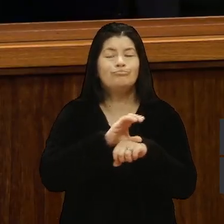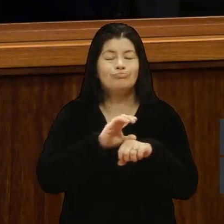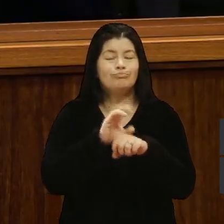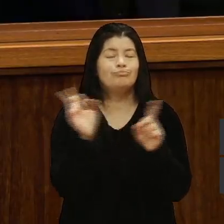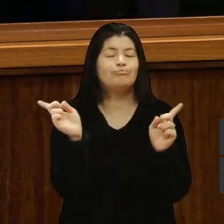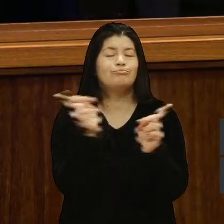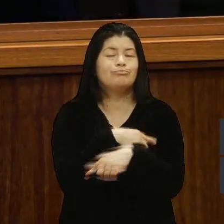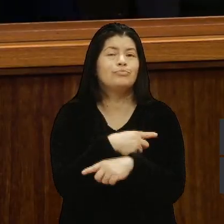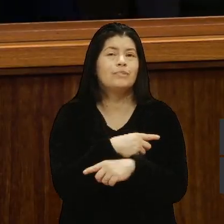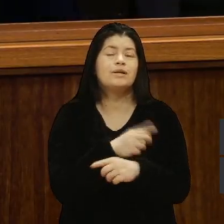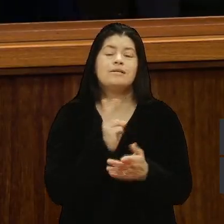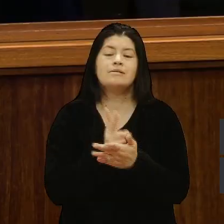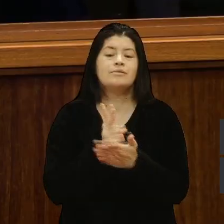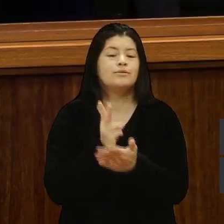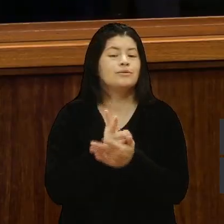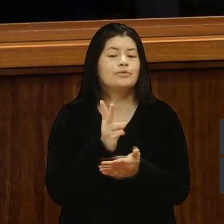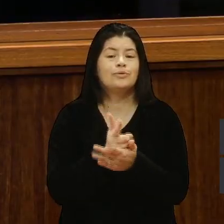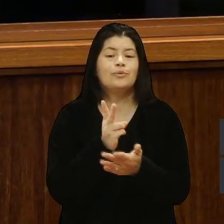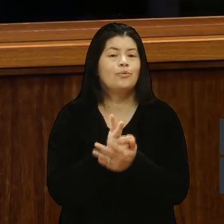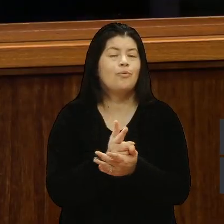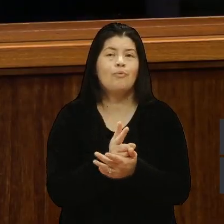continua sem previsão